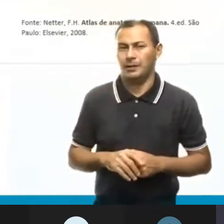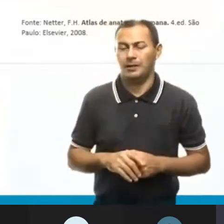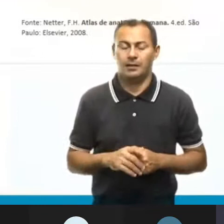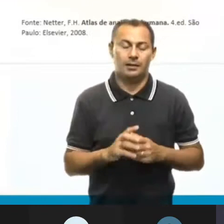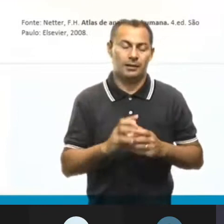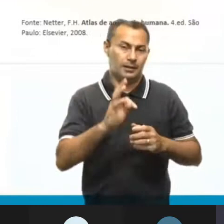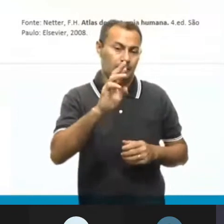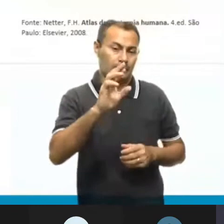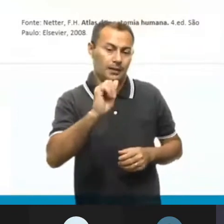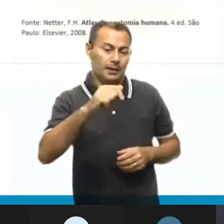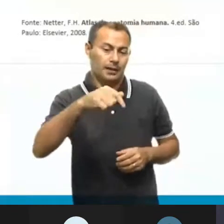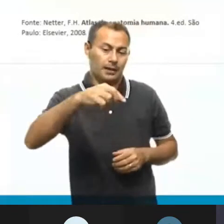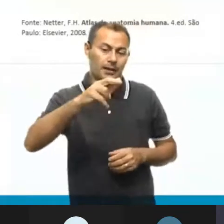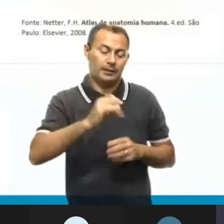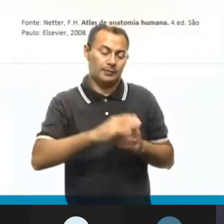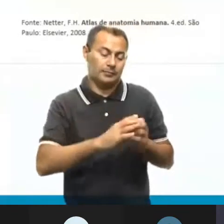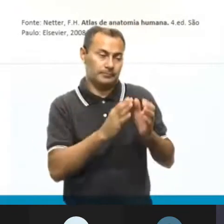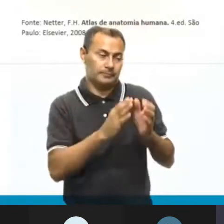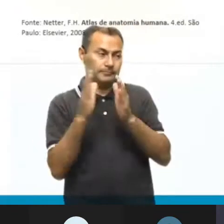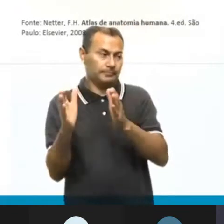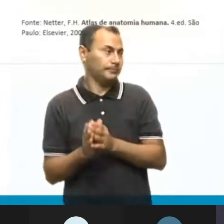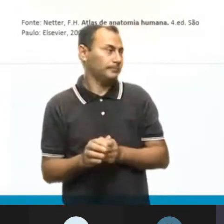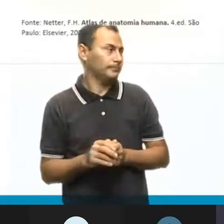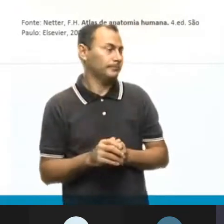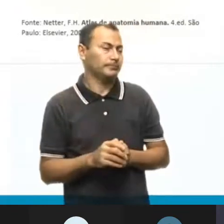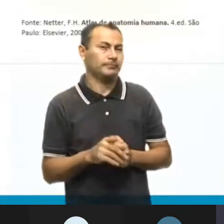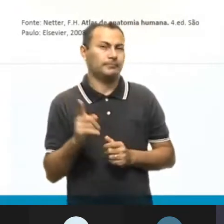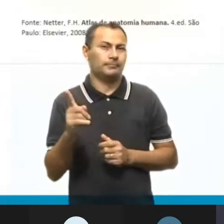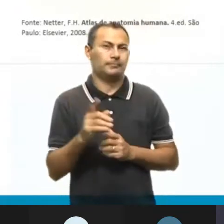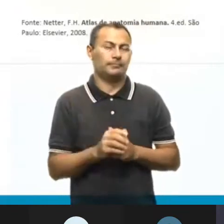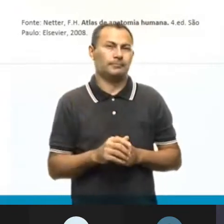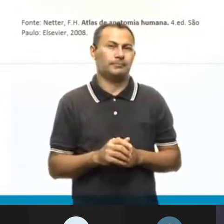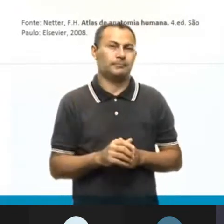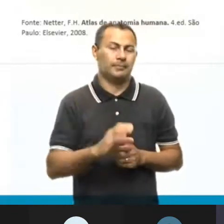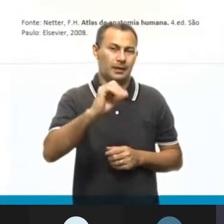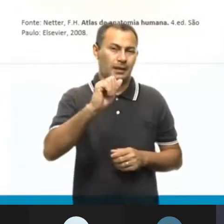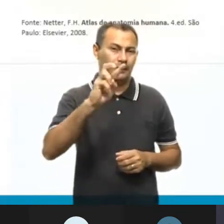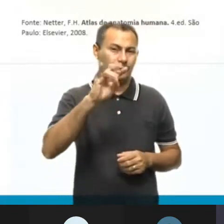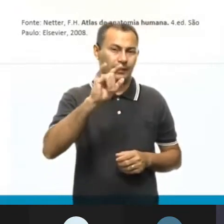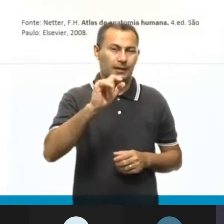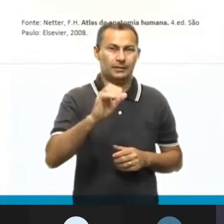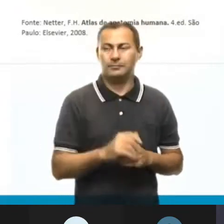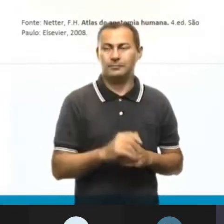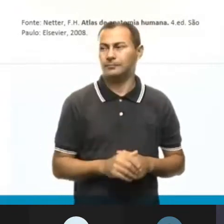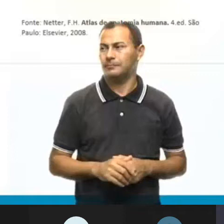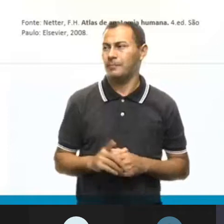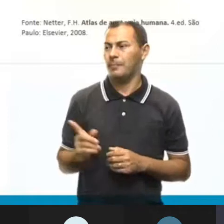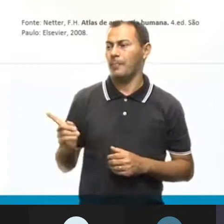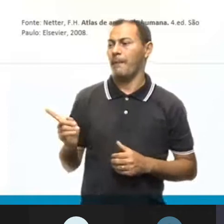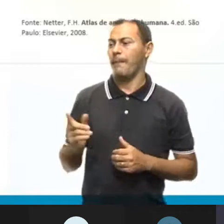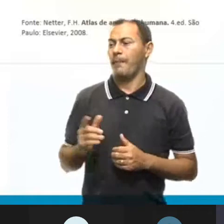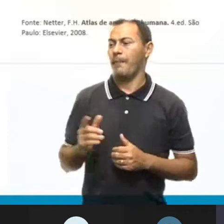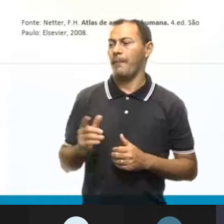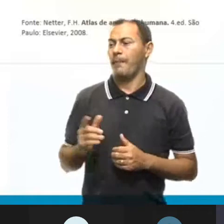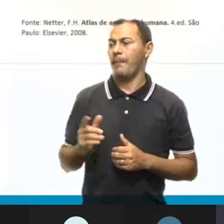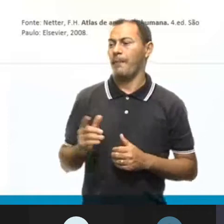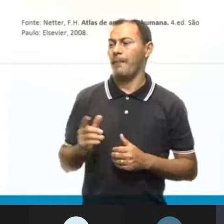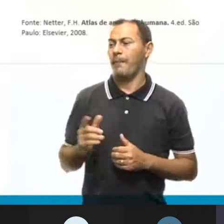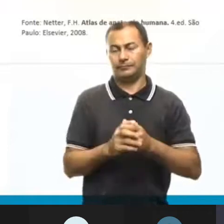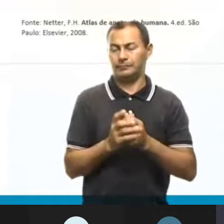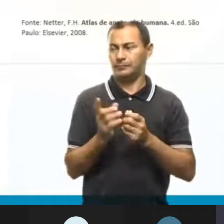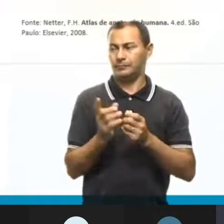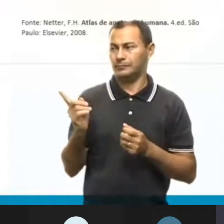é a traqueia. Nessa parte aqui, né, da cavidade aqui, dessa região